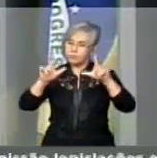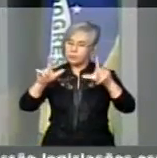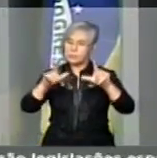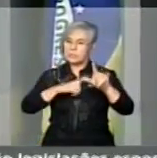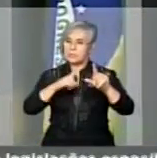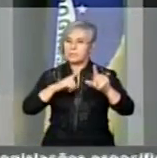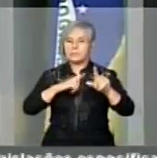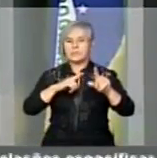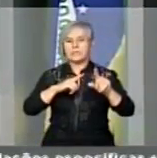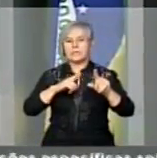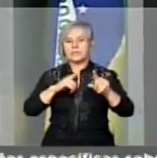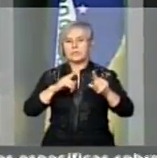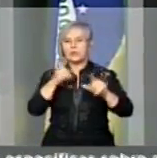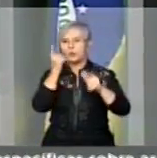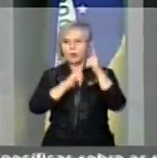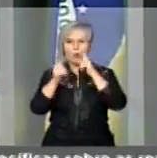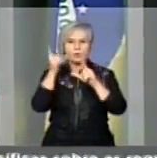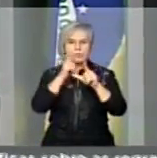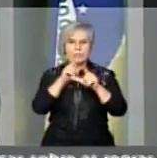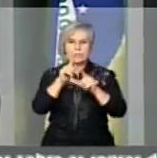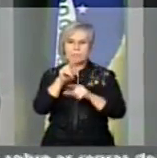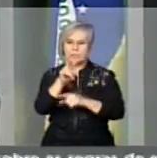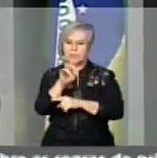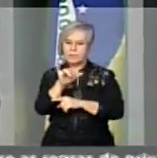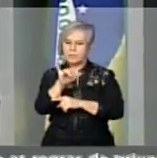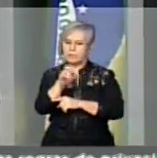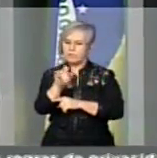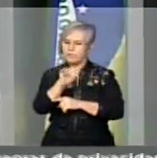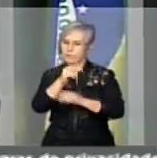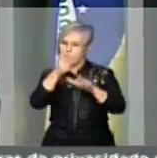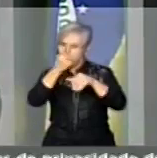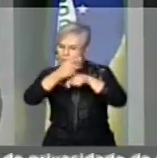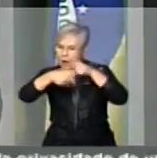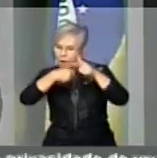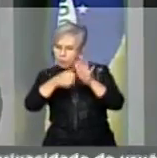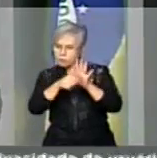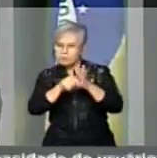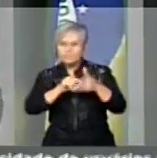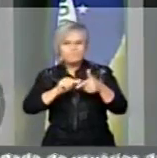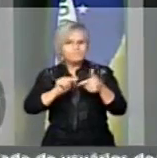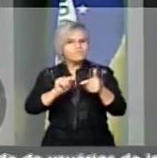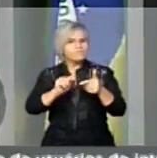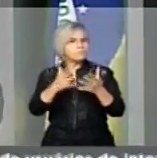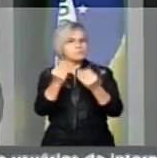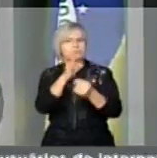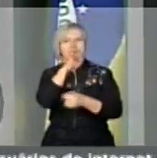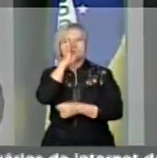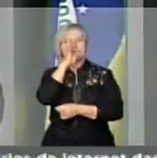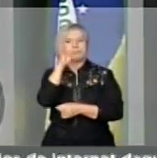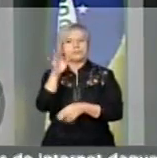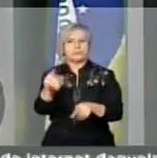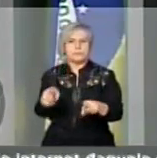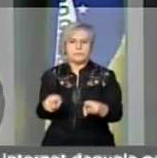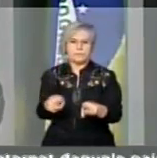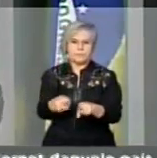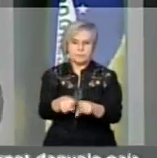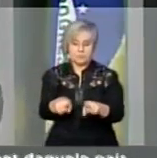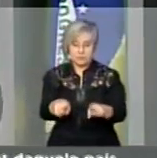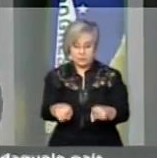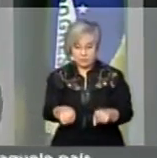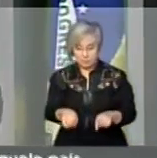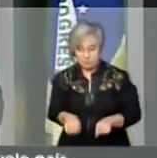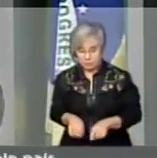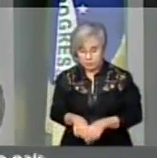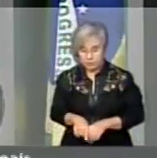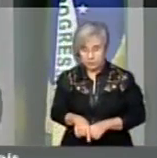e desproporcional de material audiovisual dos Jogos, o que é absolutamente injustificável. Ainda